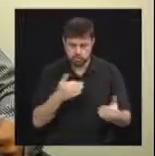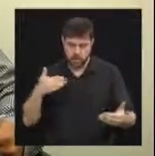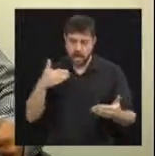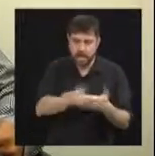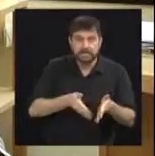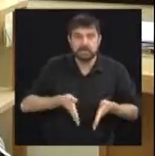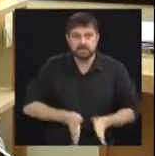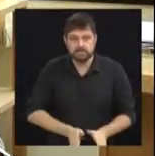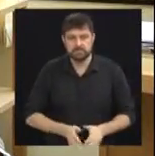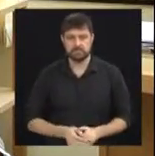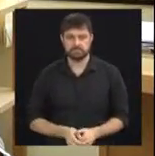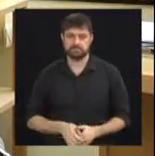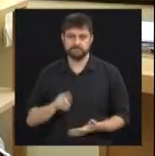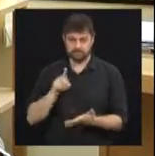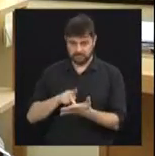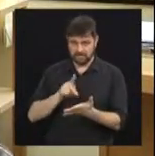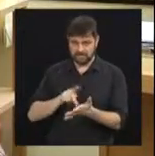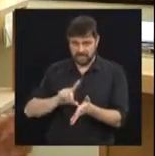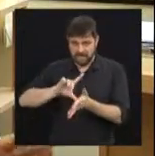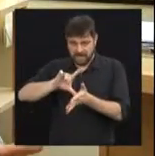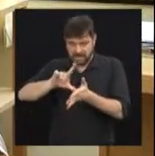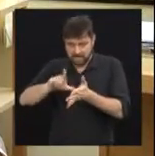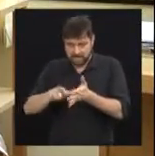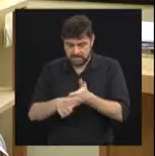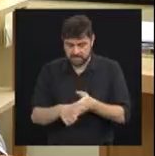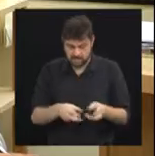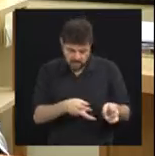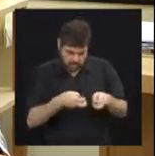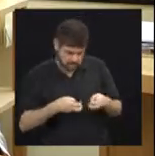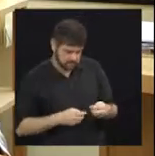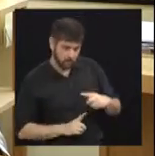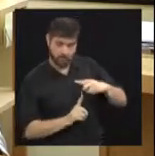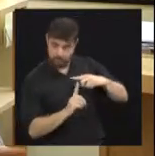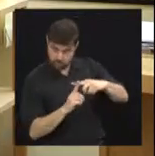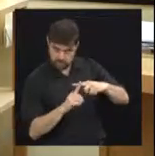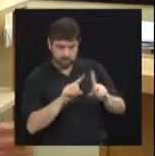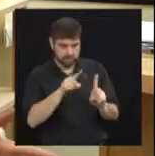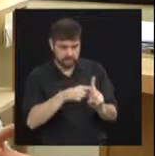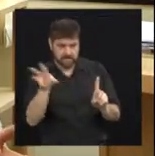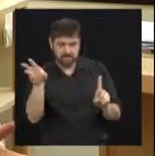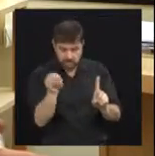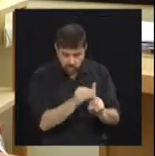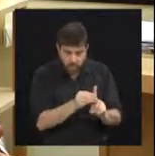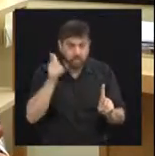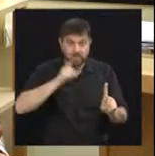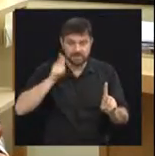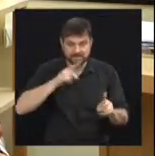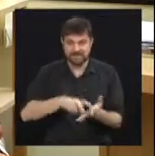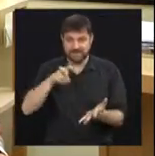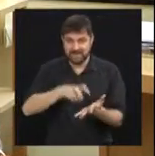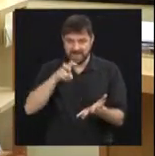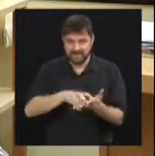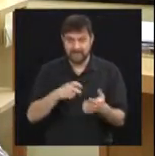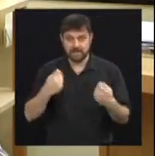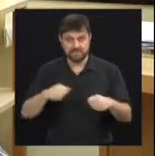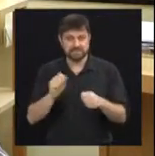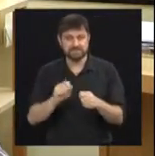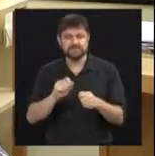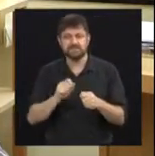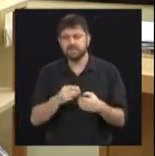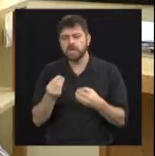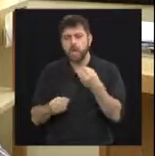com o pré-natal? Então, na verdade, após o resultado de gravidez positivo, ou seja, assim que a mulher engravida, o pré-natal deve transcorrer